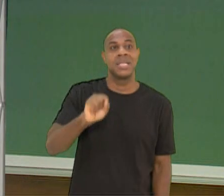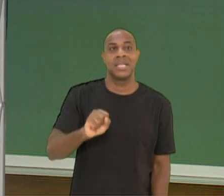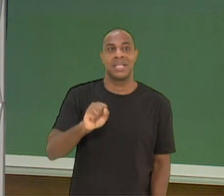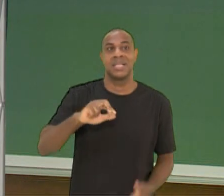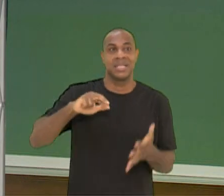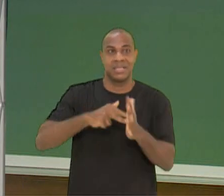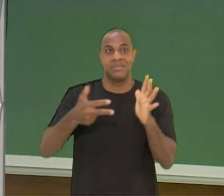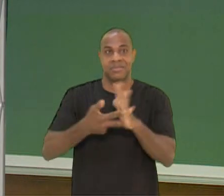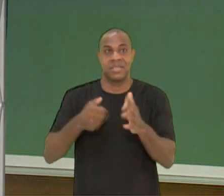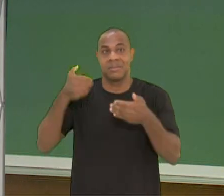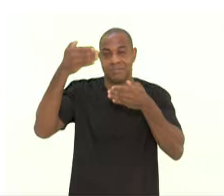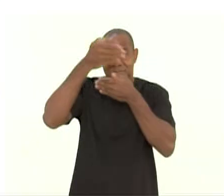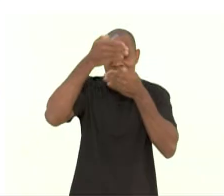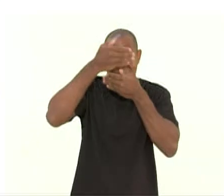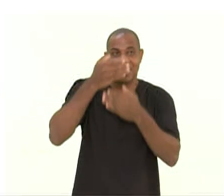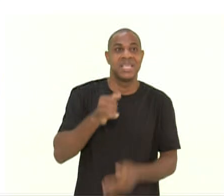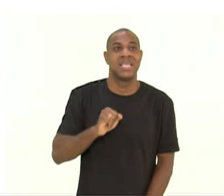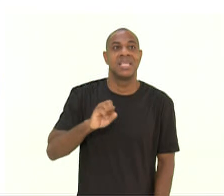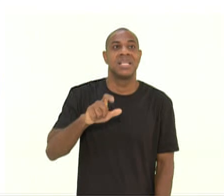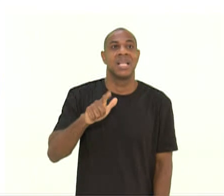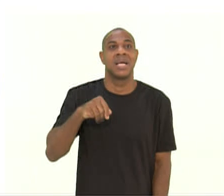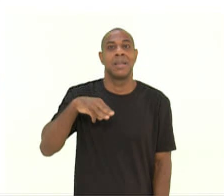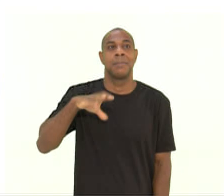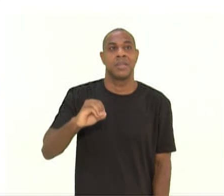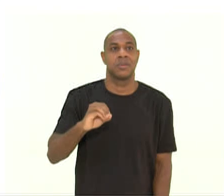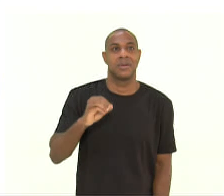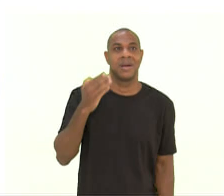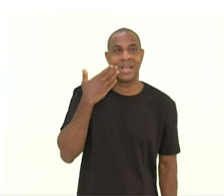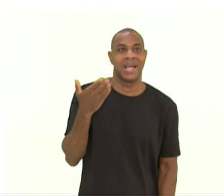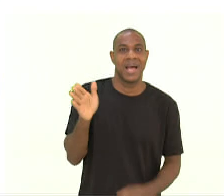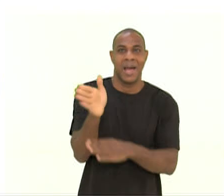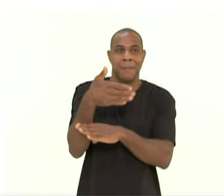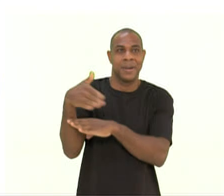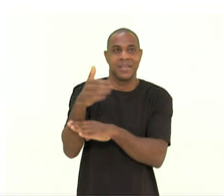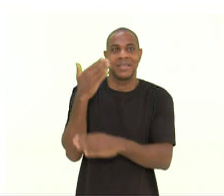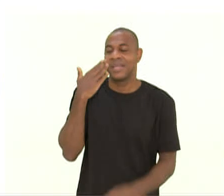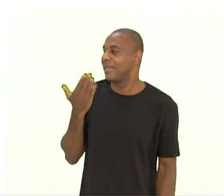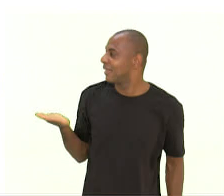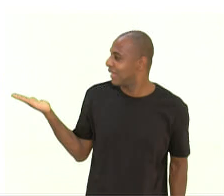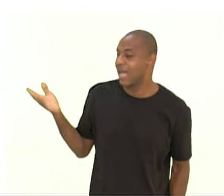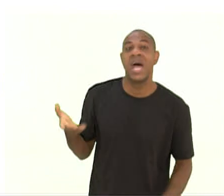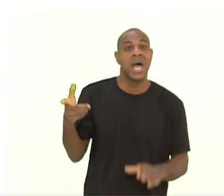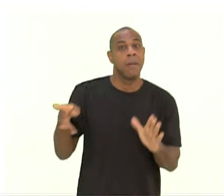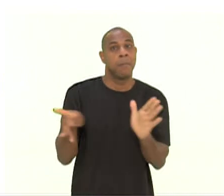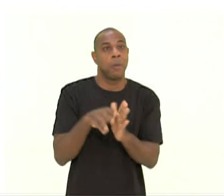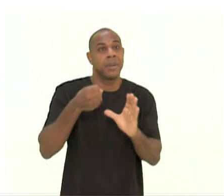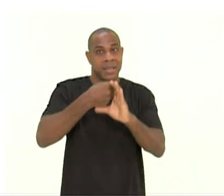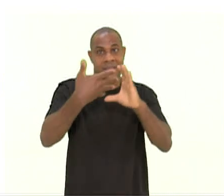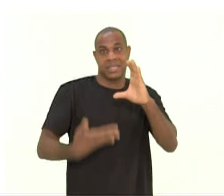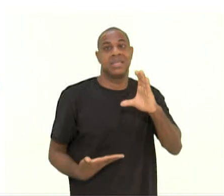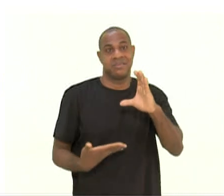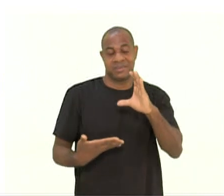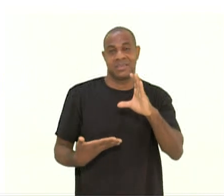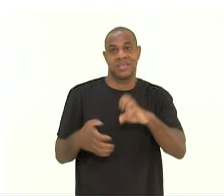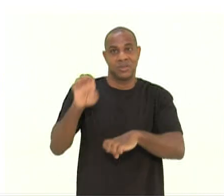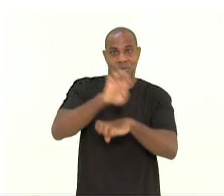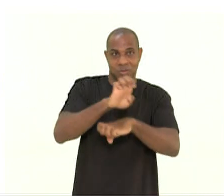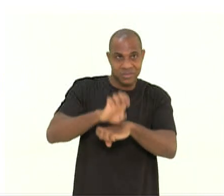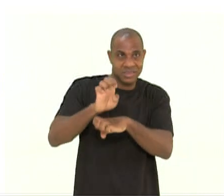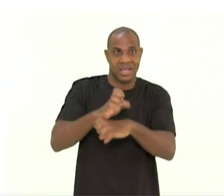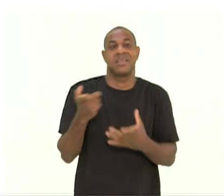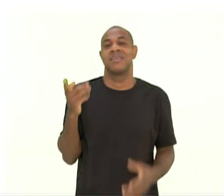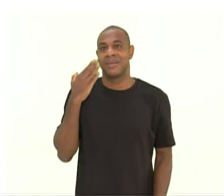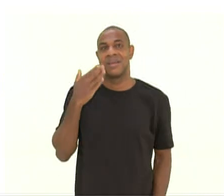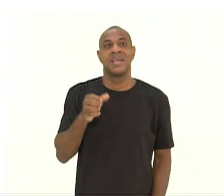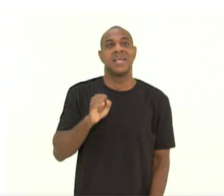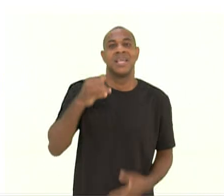Islâmico, desse grupo? Provavelmente já está a bandeira deles do lado direito aí, a bandeira característica do Estado Islâmico em alguma rede social, em